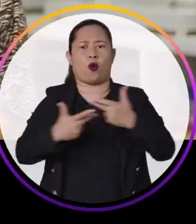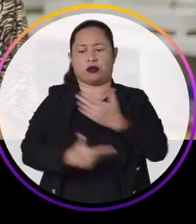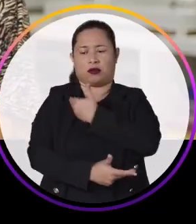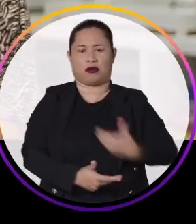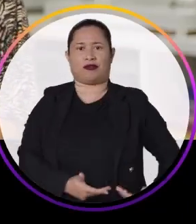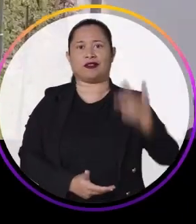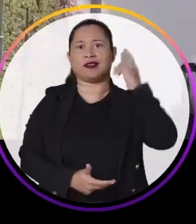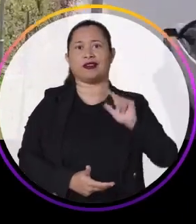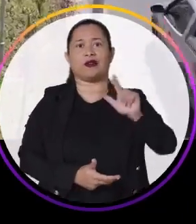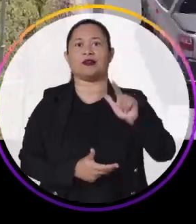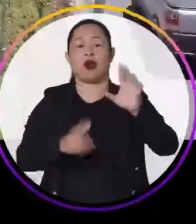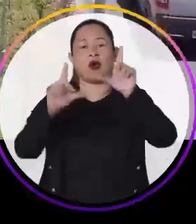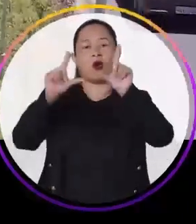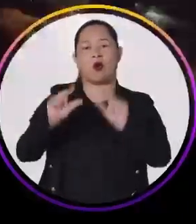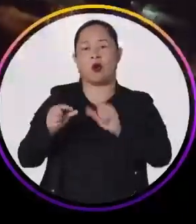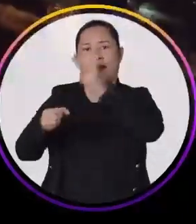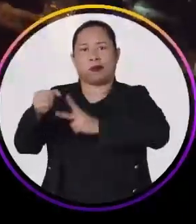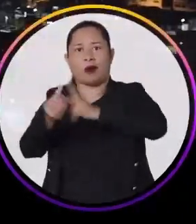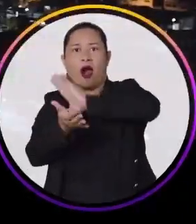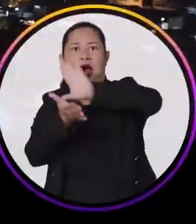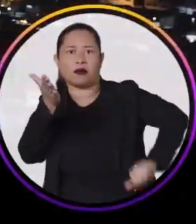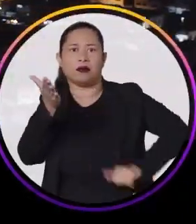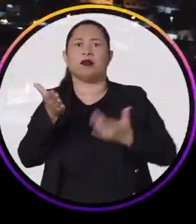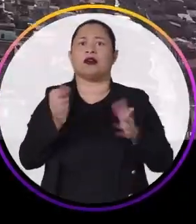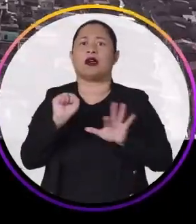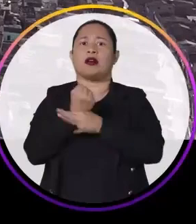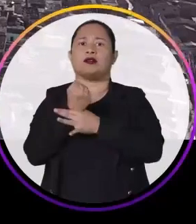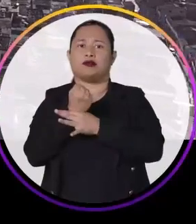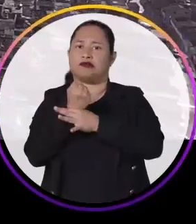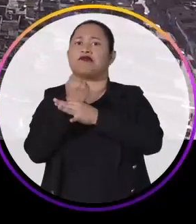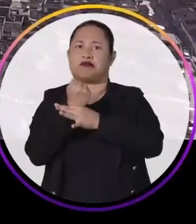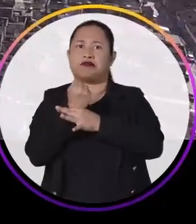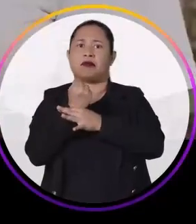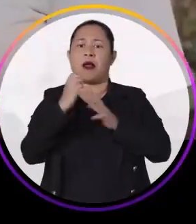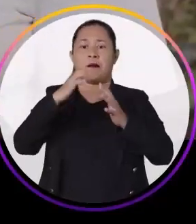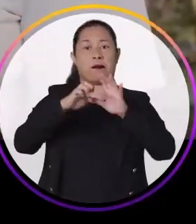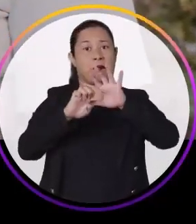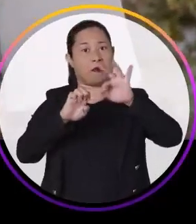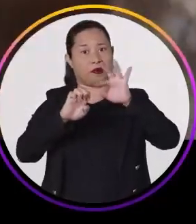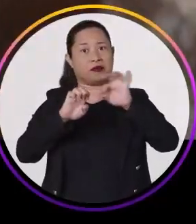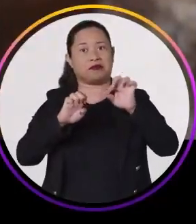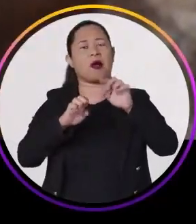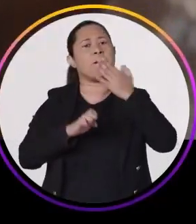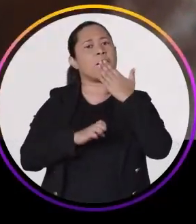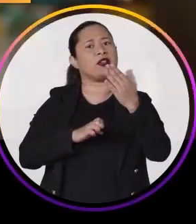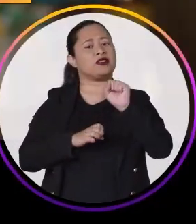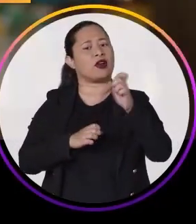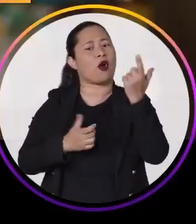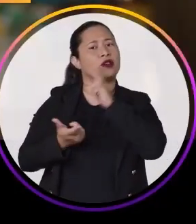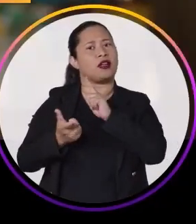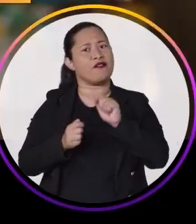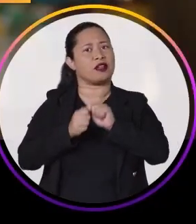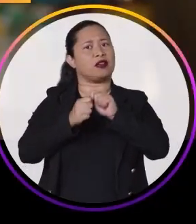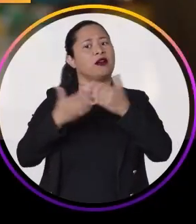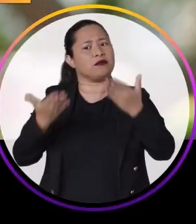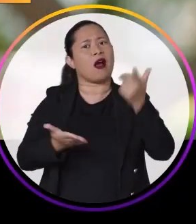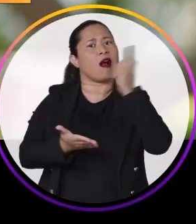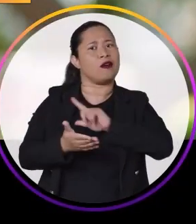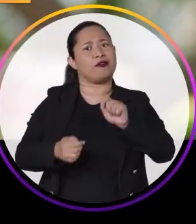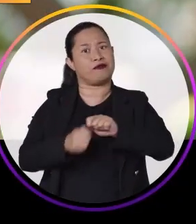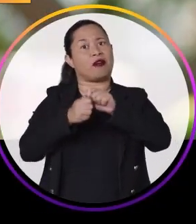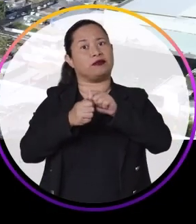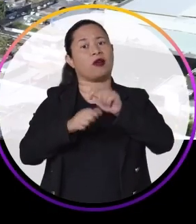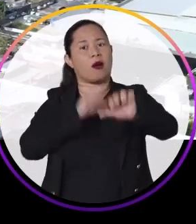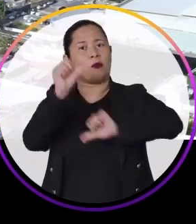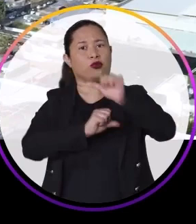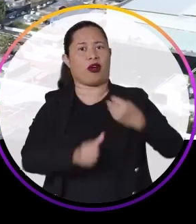do governo de Raquel. Raquel reduziu homicídios e roubos, garantiu segurança para empreender. Ela prometeu, se ganhasse ela fazia, ela ganhou